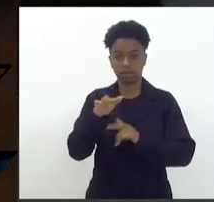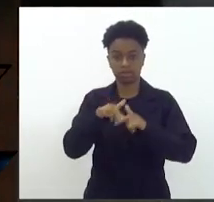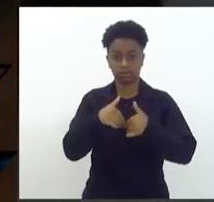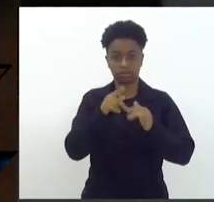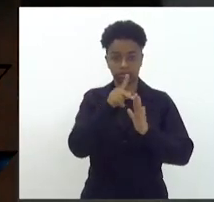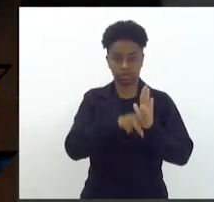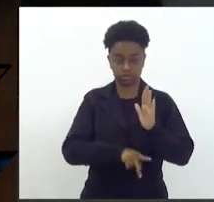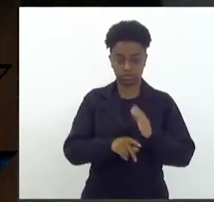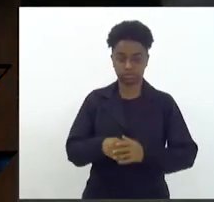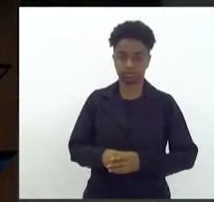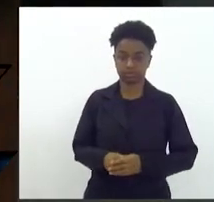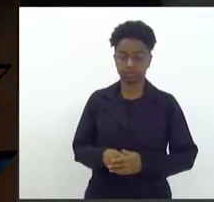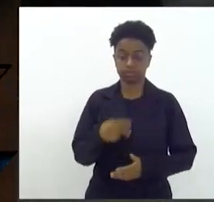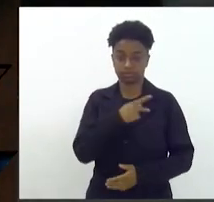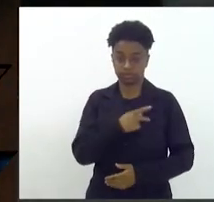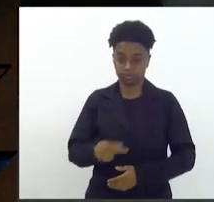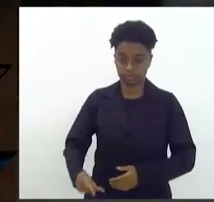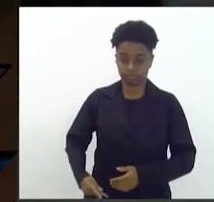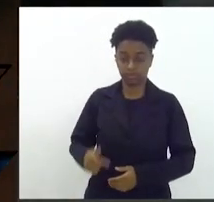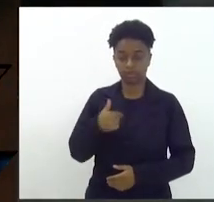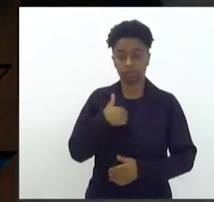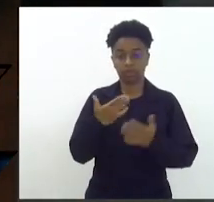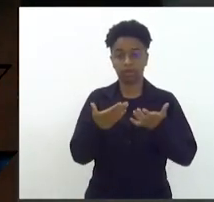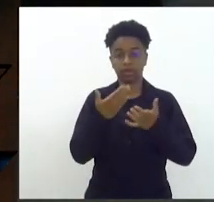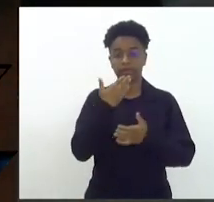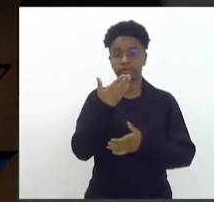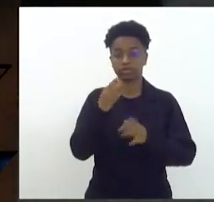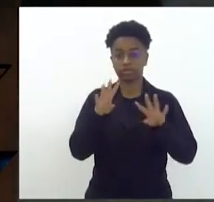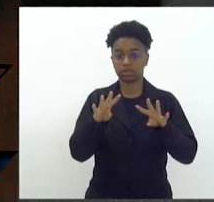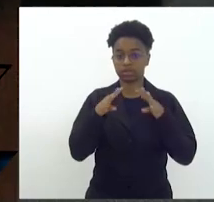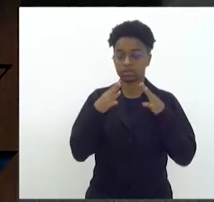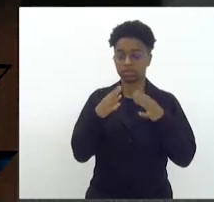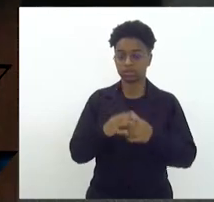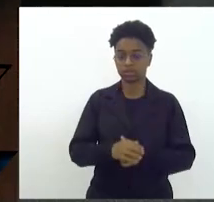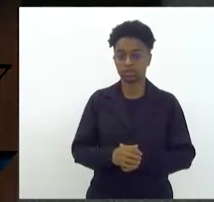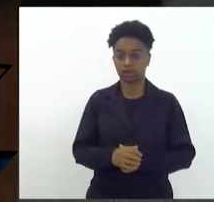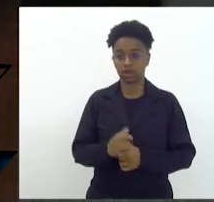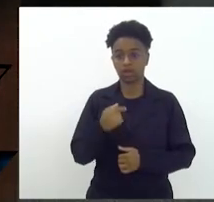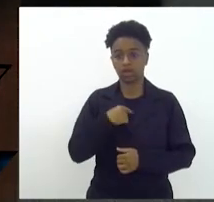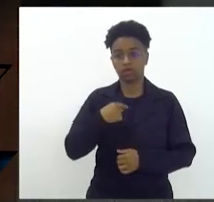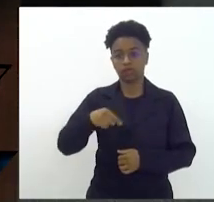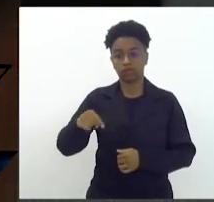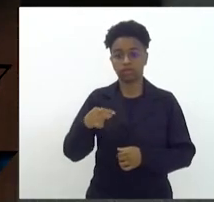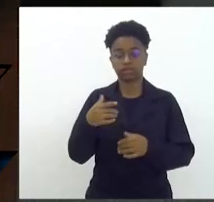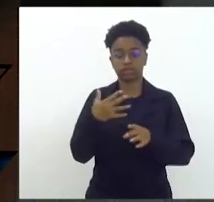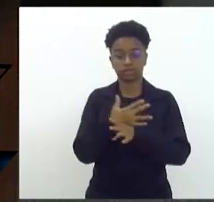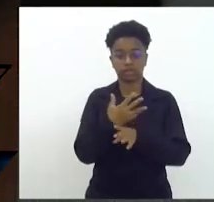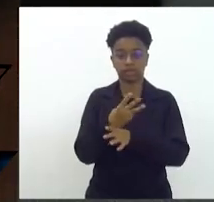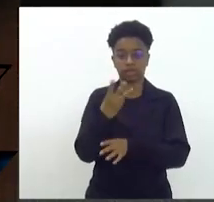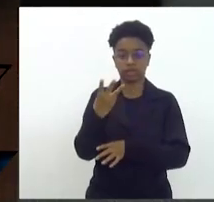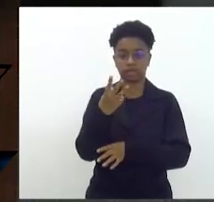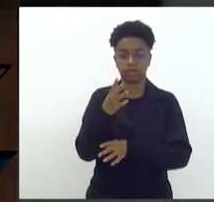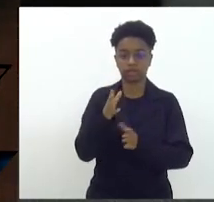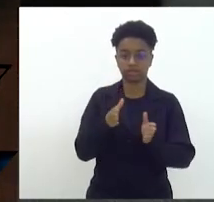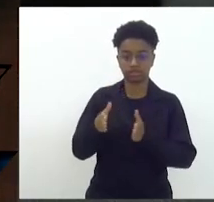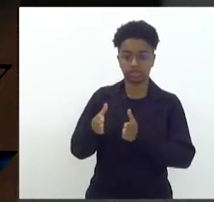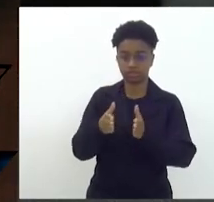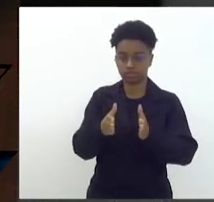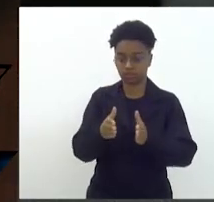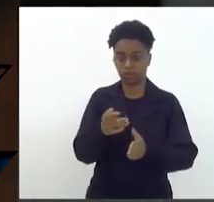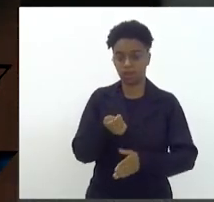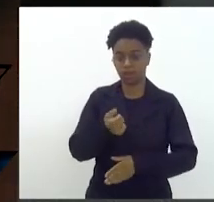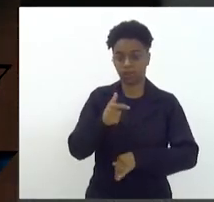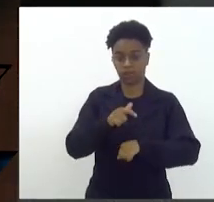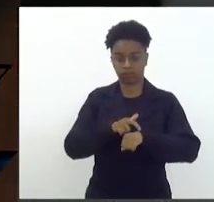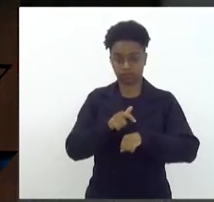Presidente queria chamar a atenção do senhor aqui tive na cidade de Três Rios a pouco tempo a Câmara